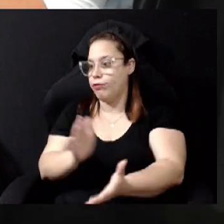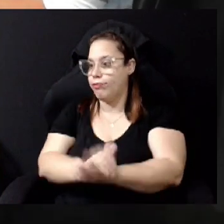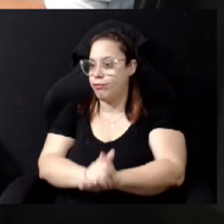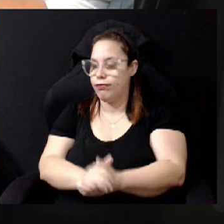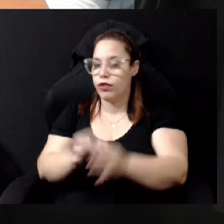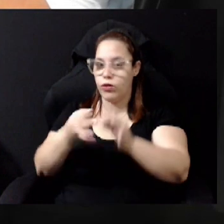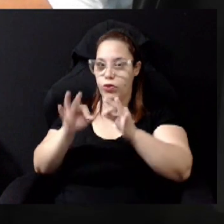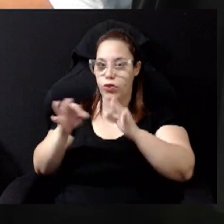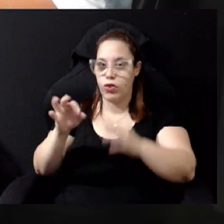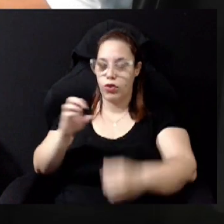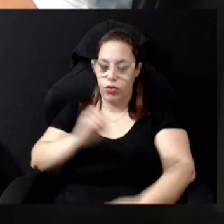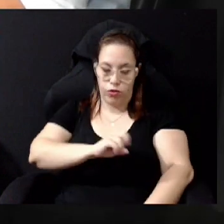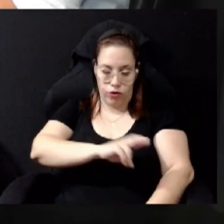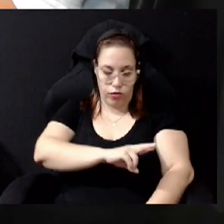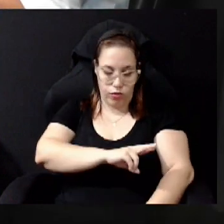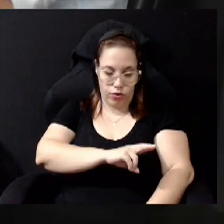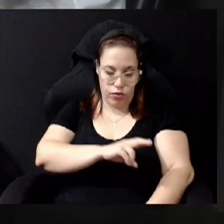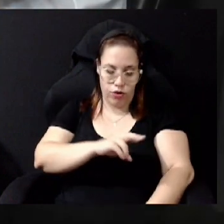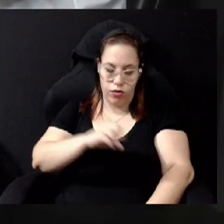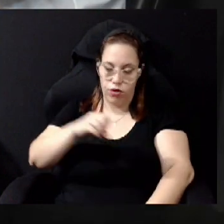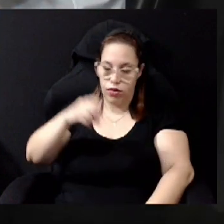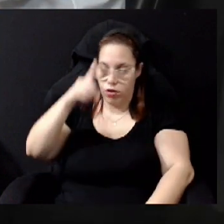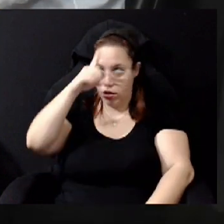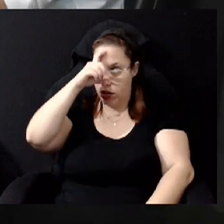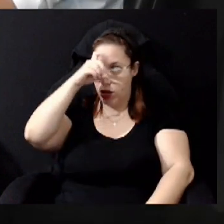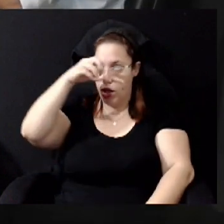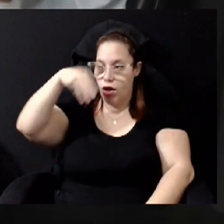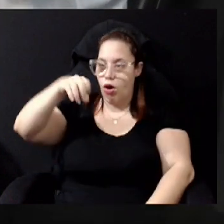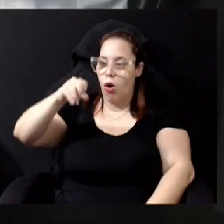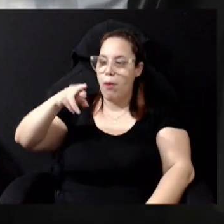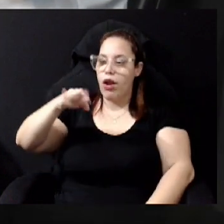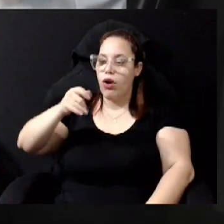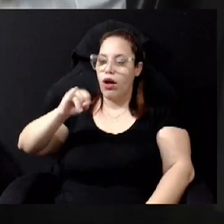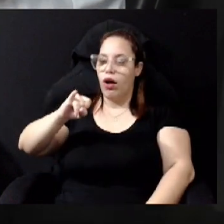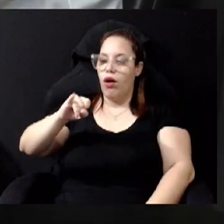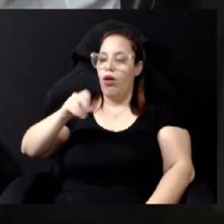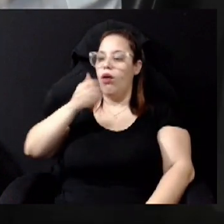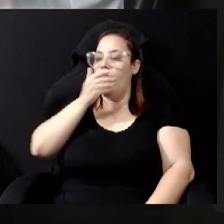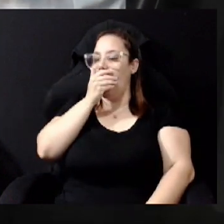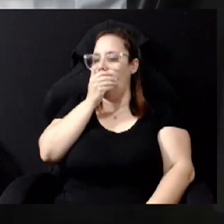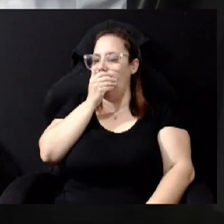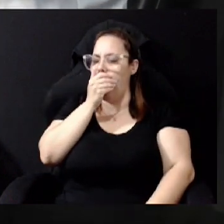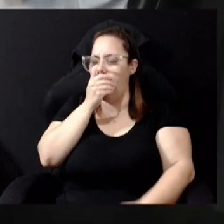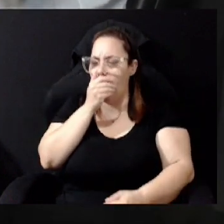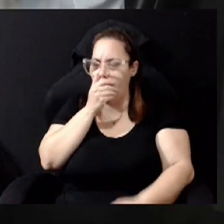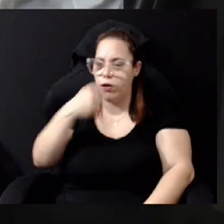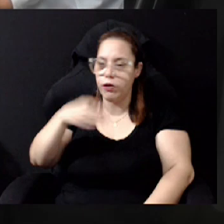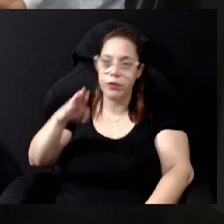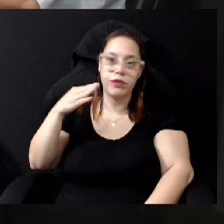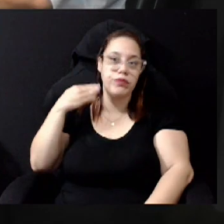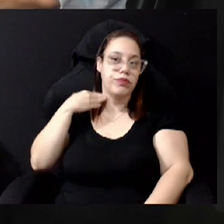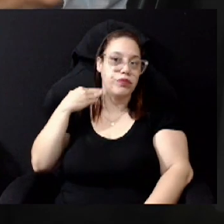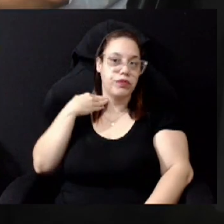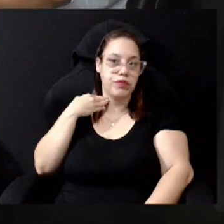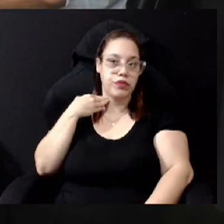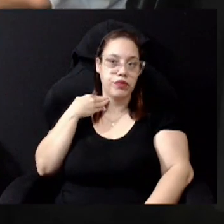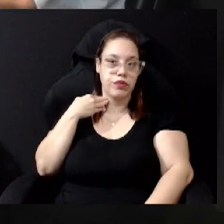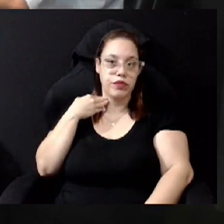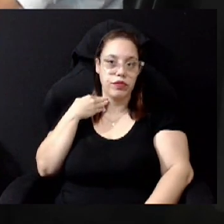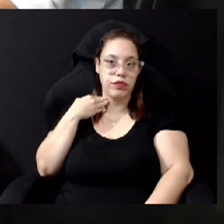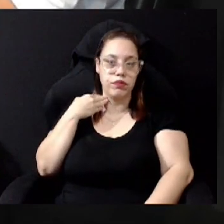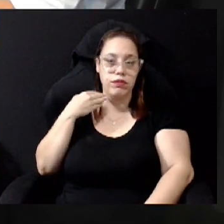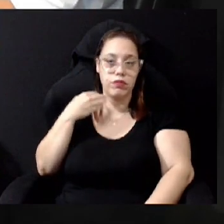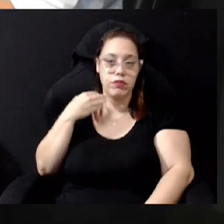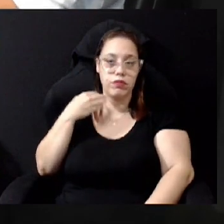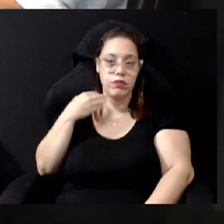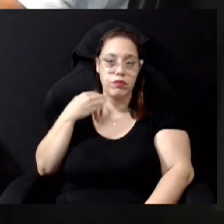Verde e o Mário Gatti. Então este é o projeto, levar bancos, levar cartórios, levar uma subprefeitura,